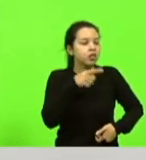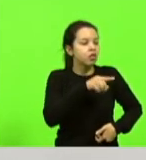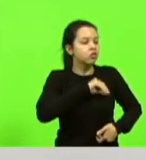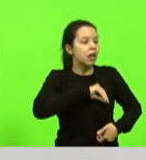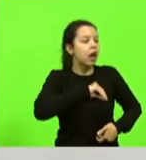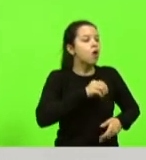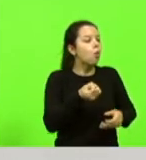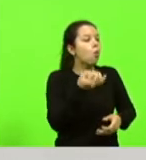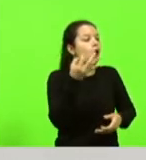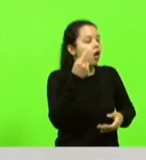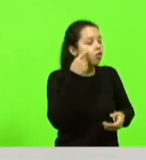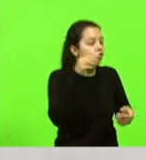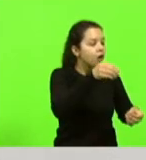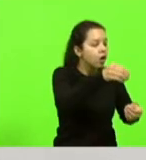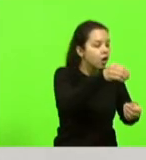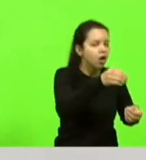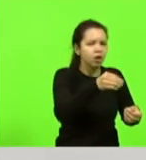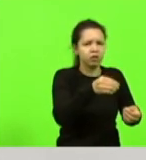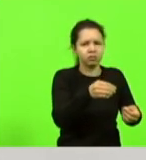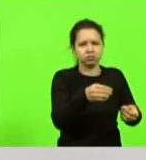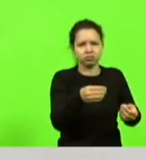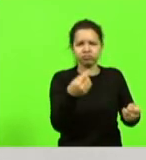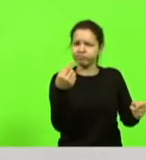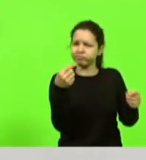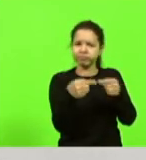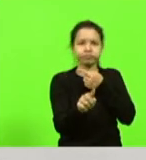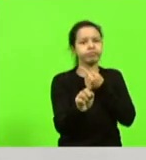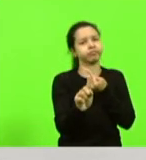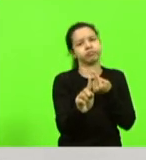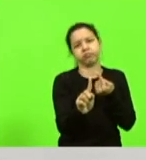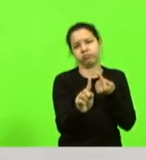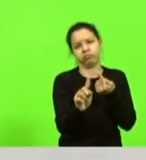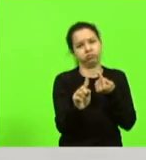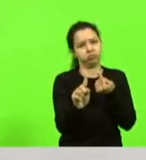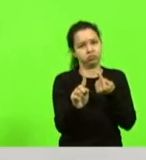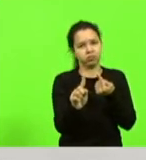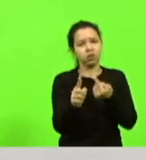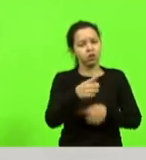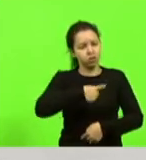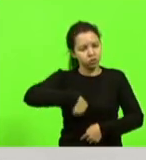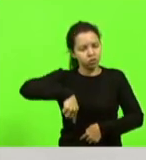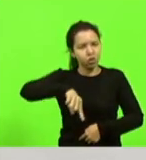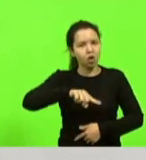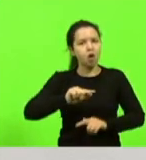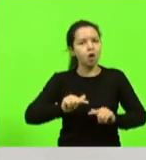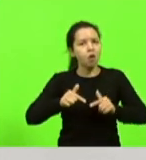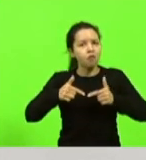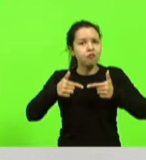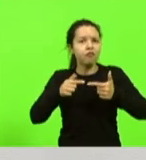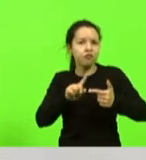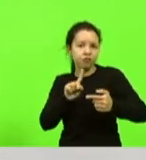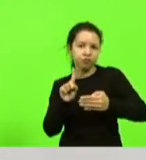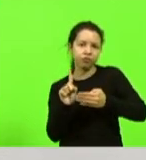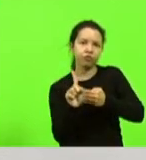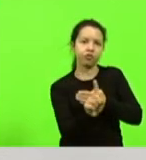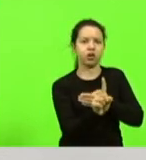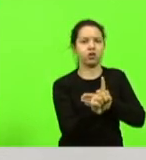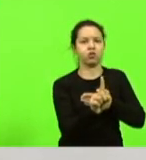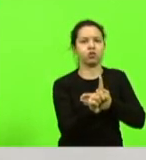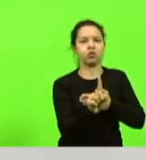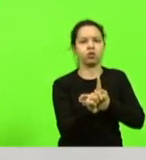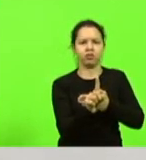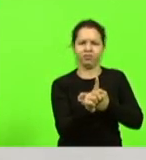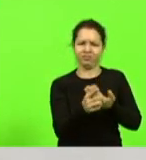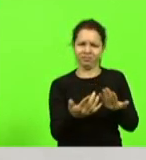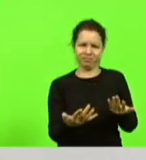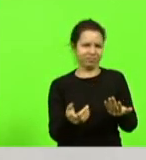Não, agora é injustiça total. Nós somos linha de frente. Linha de frente é a moça que te